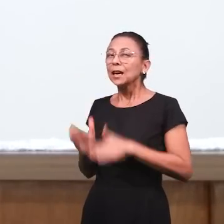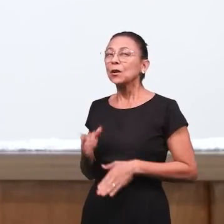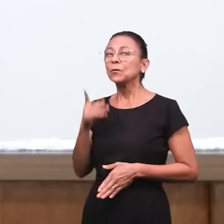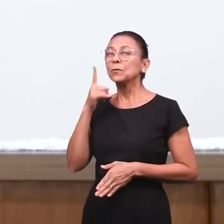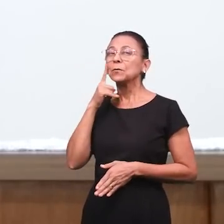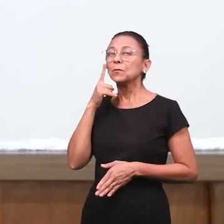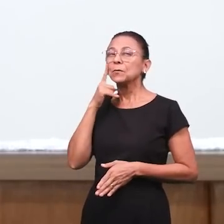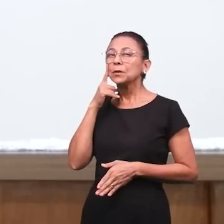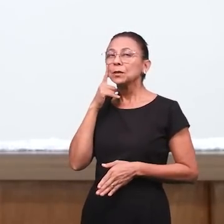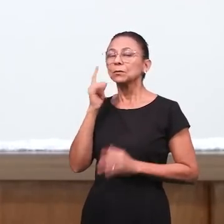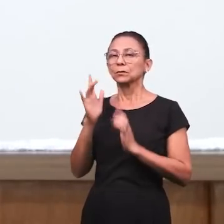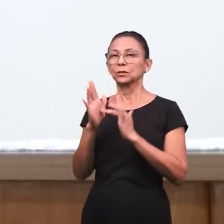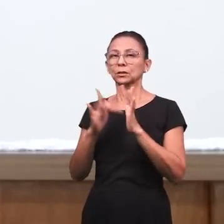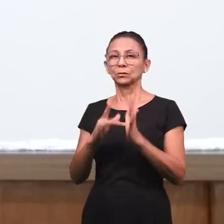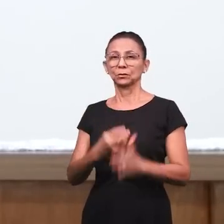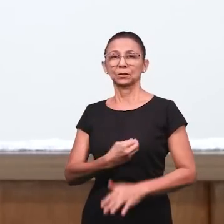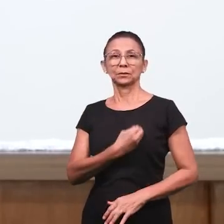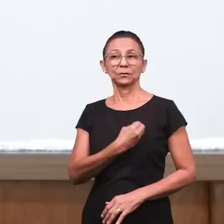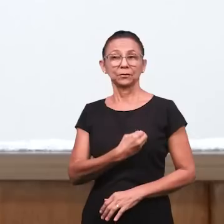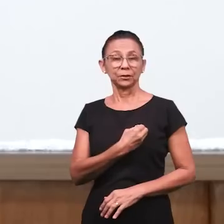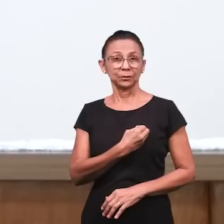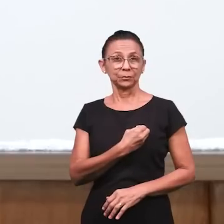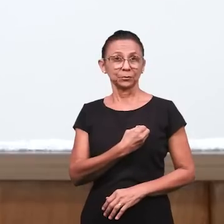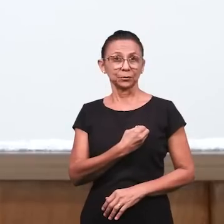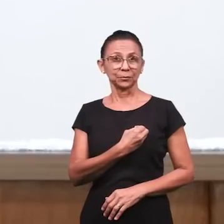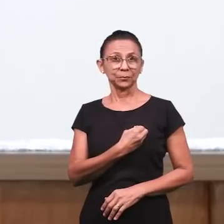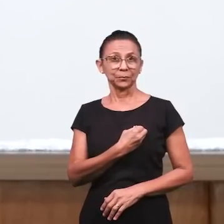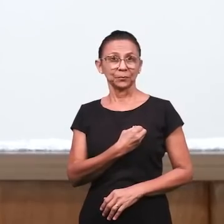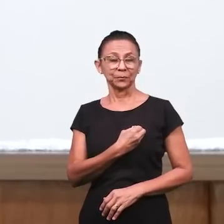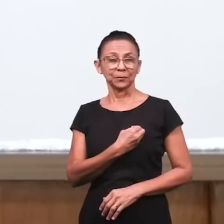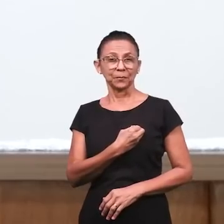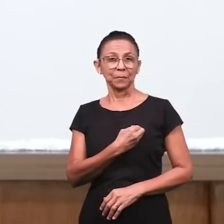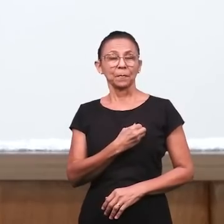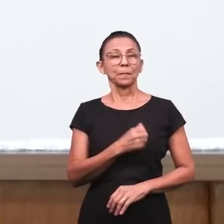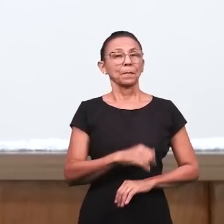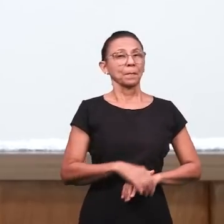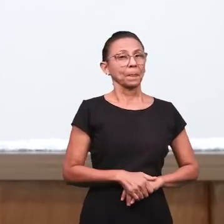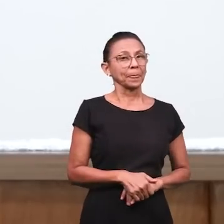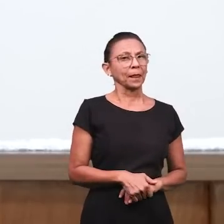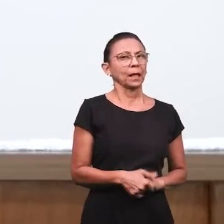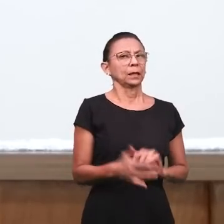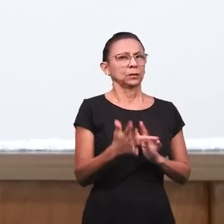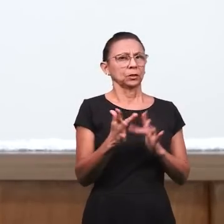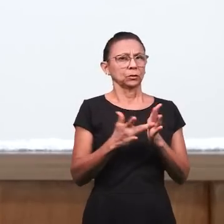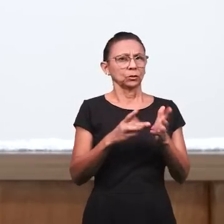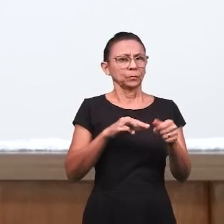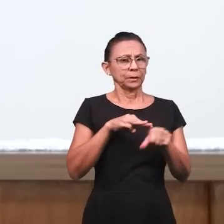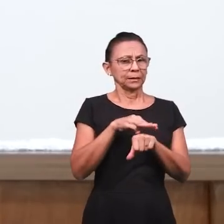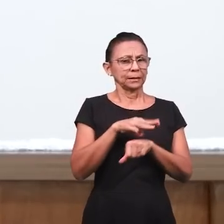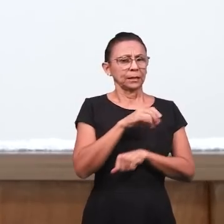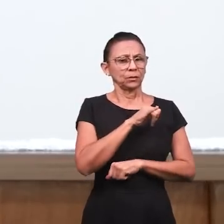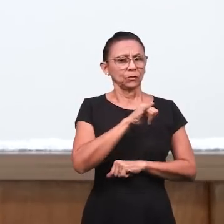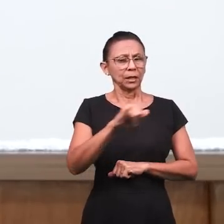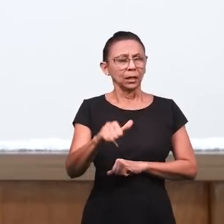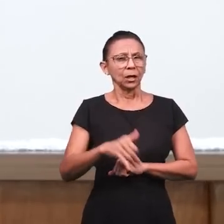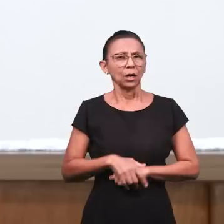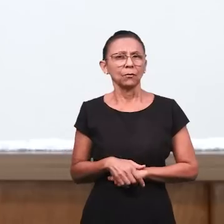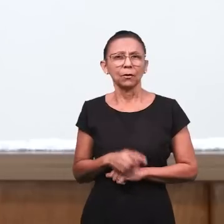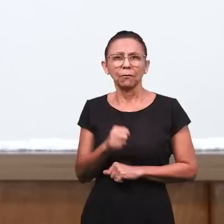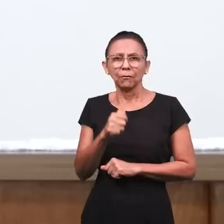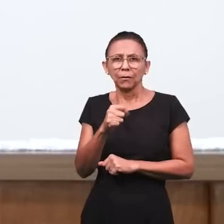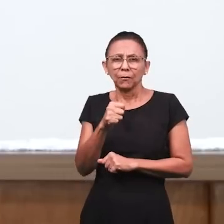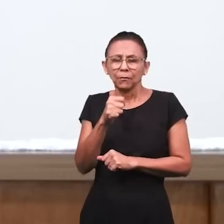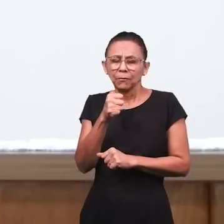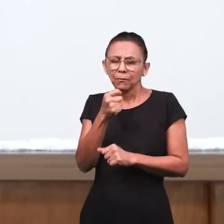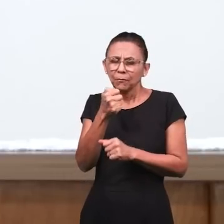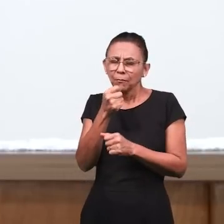verá mais, mas vós me vereis. Então, apenas a igreja viu Jesus vivo,